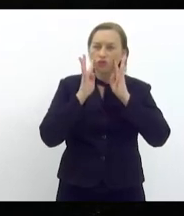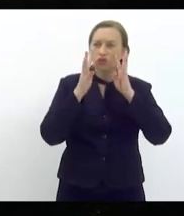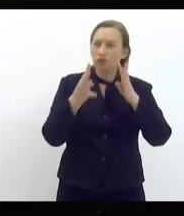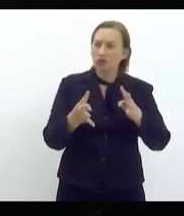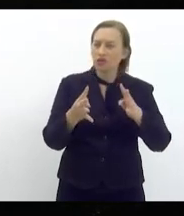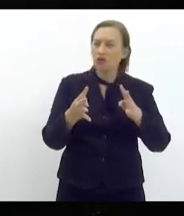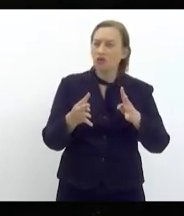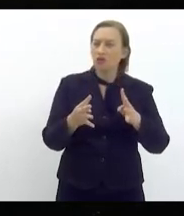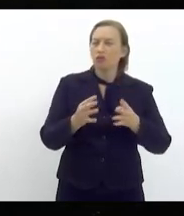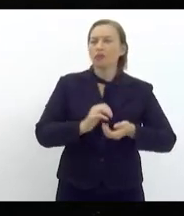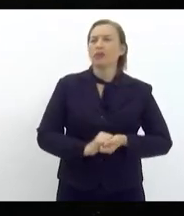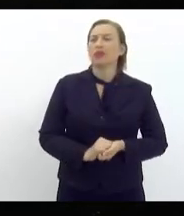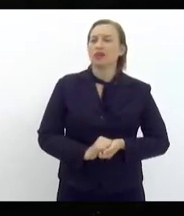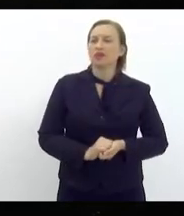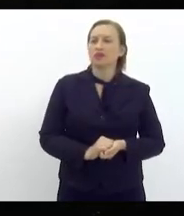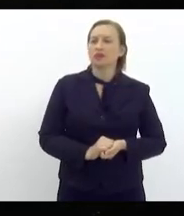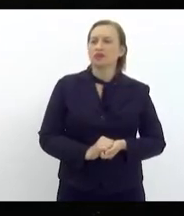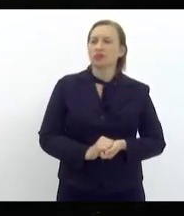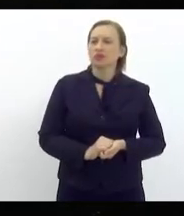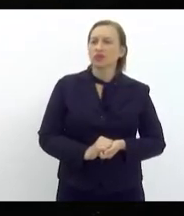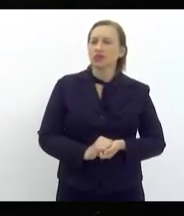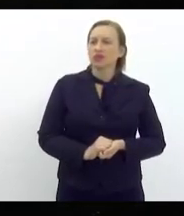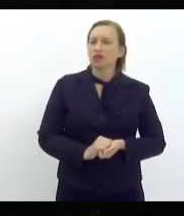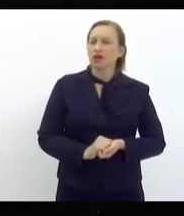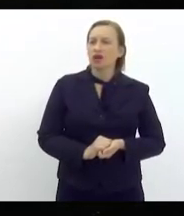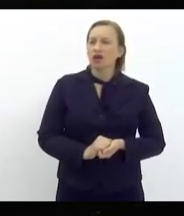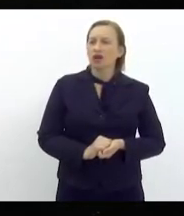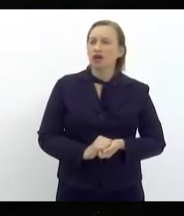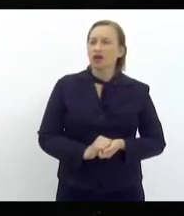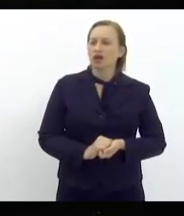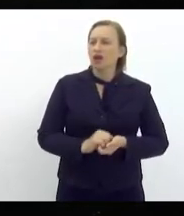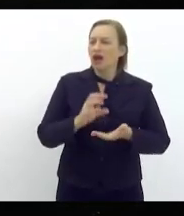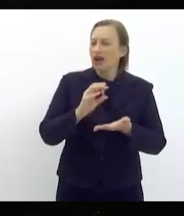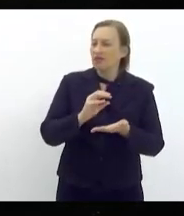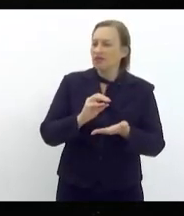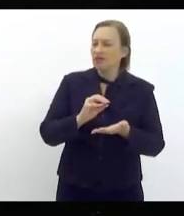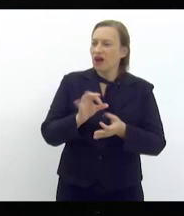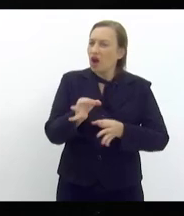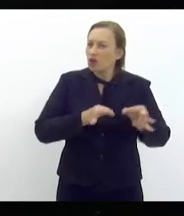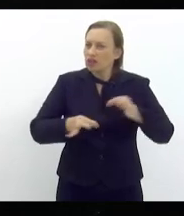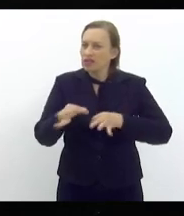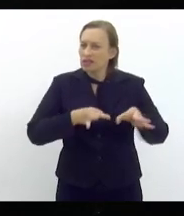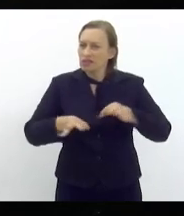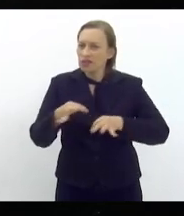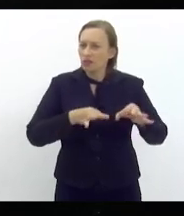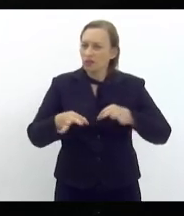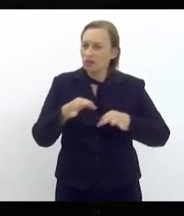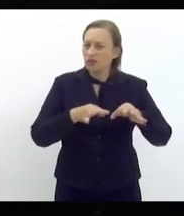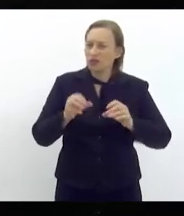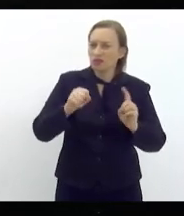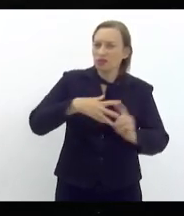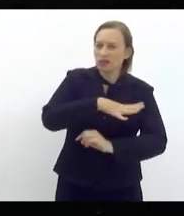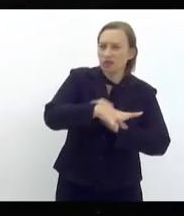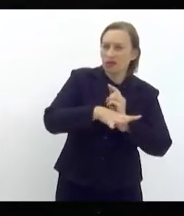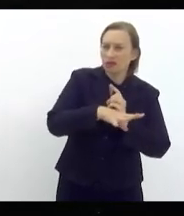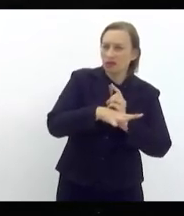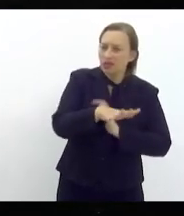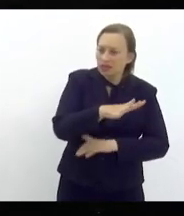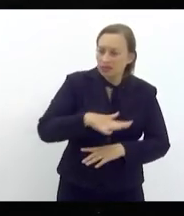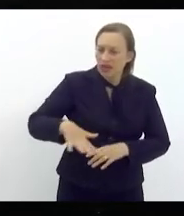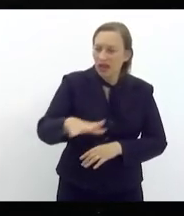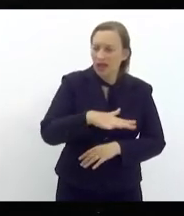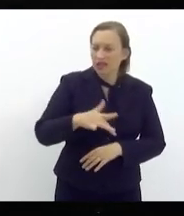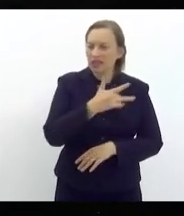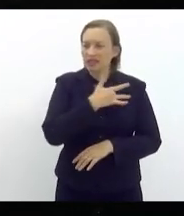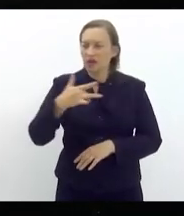questão da extinção das organizações sociais na área da saúde. Isso foi previsto em lei,